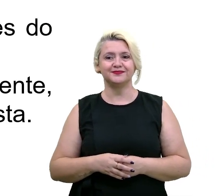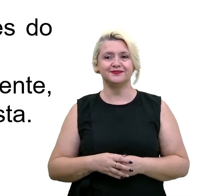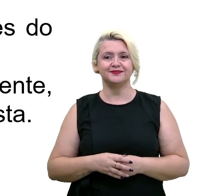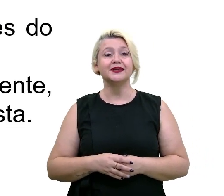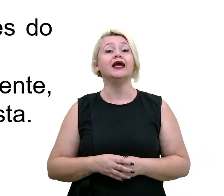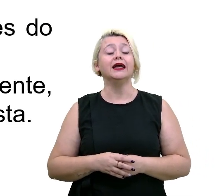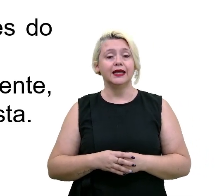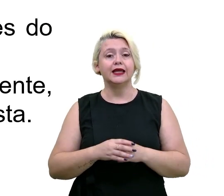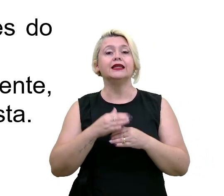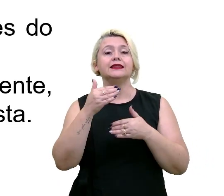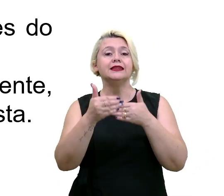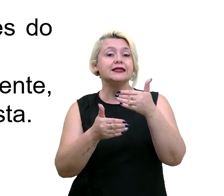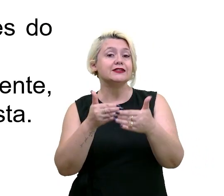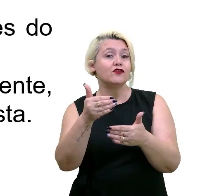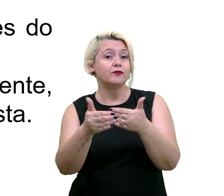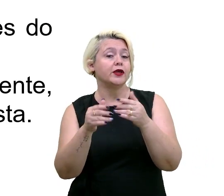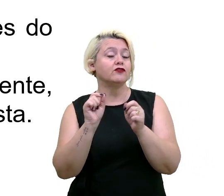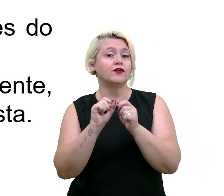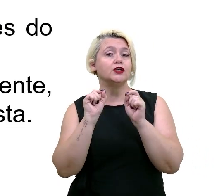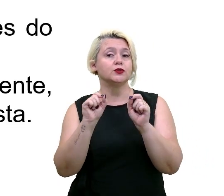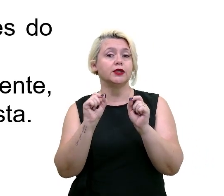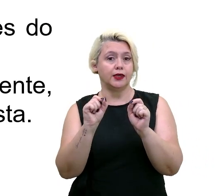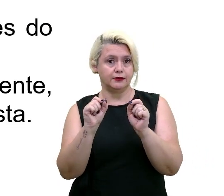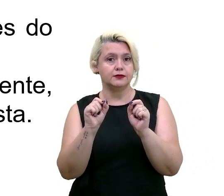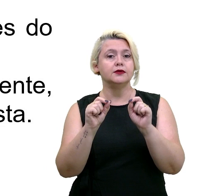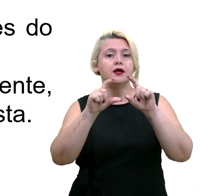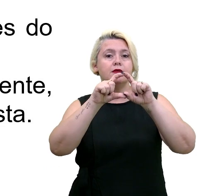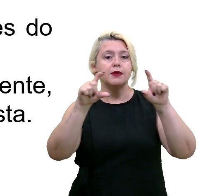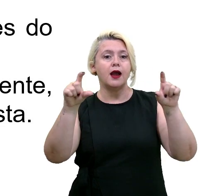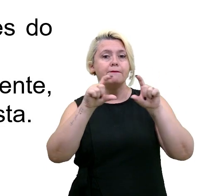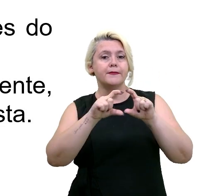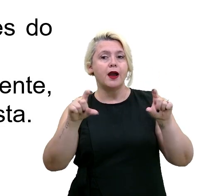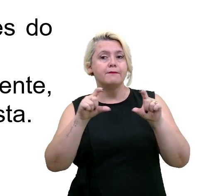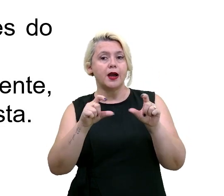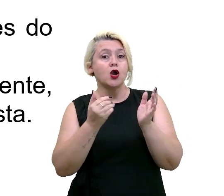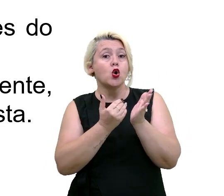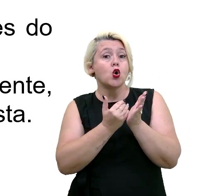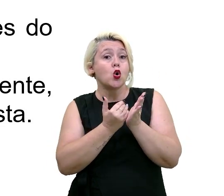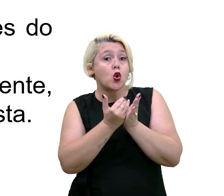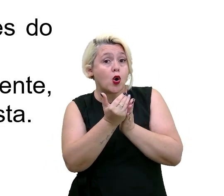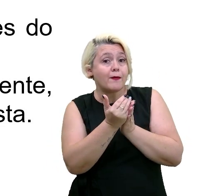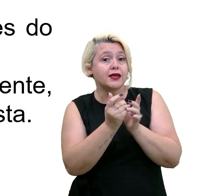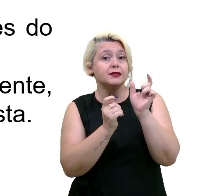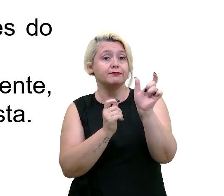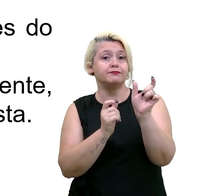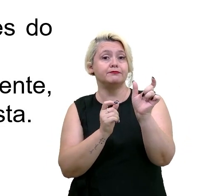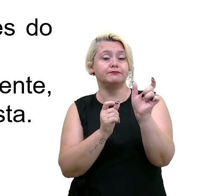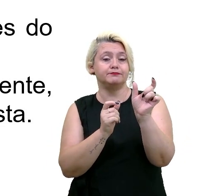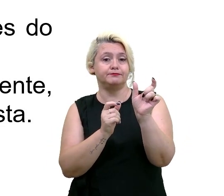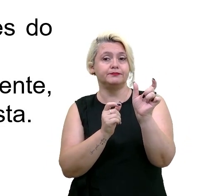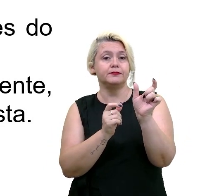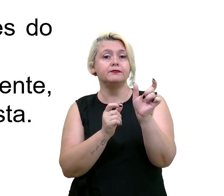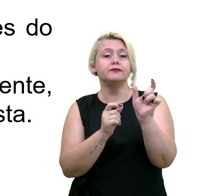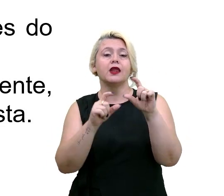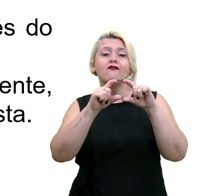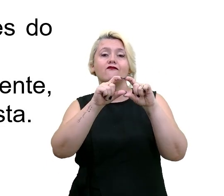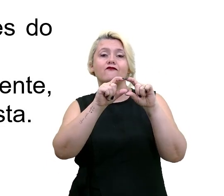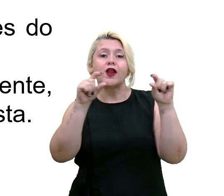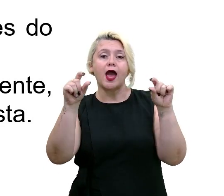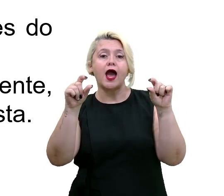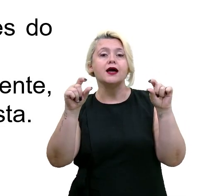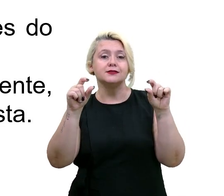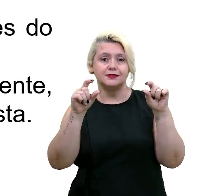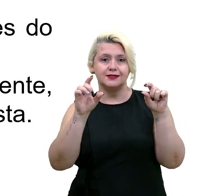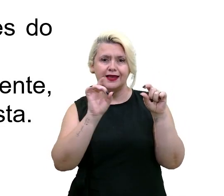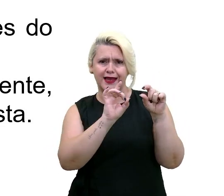O desenvolvimento. Então, nós fazemos o quê? A construção dos tópicos frasais no início de cada parágrafo. A primeira frase aí,